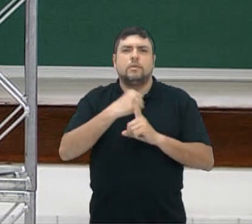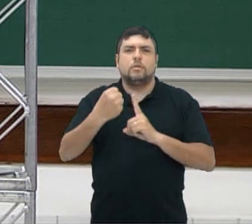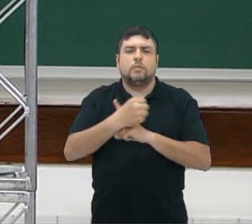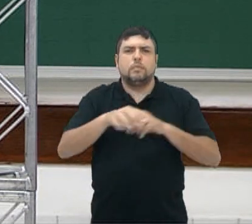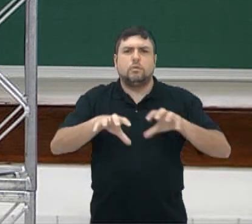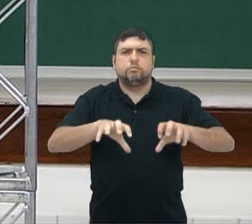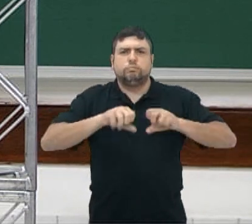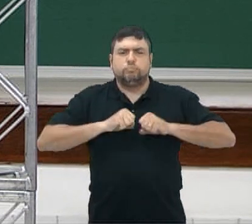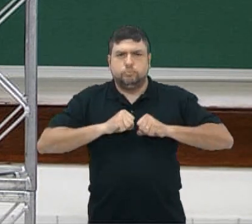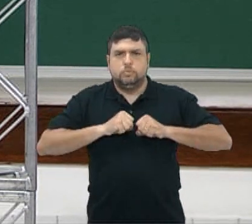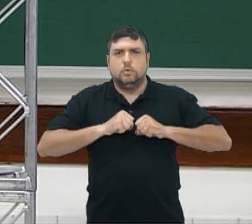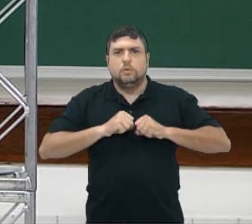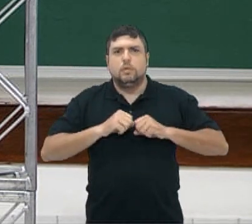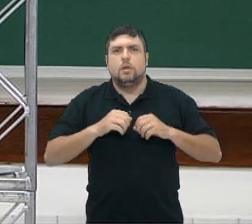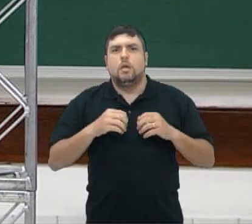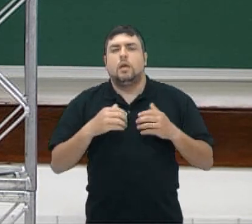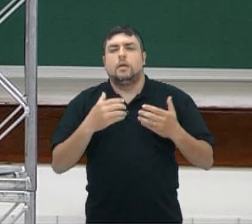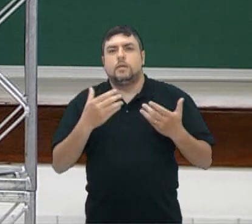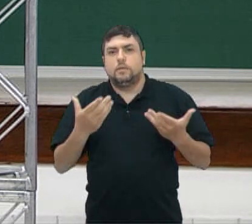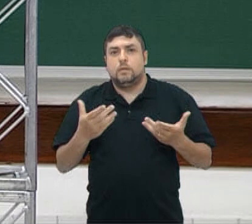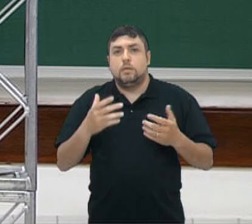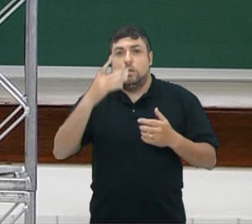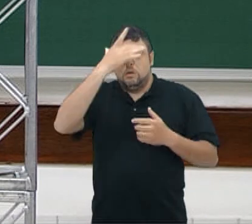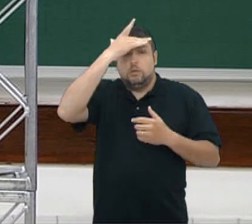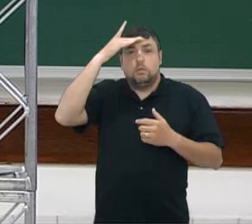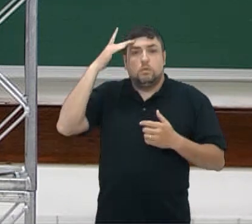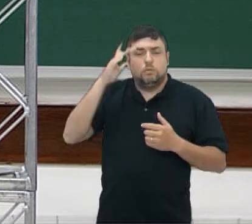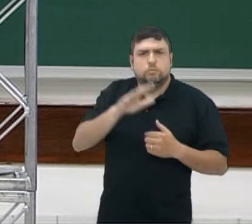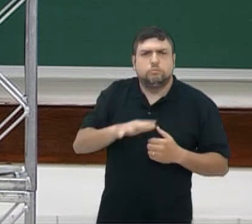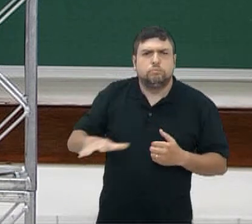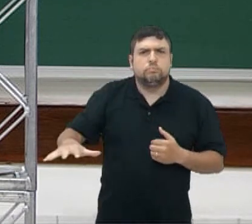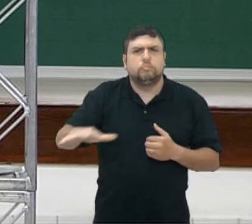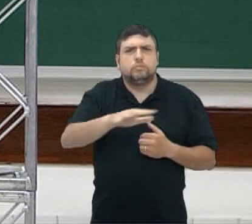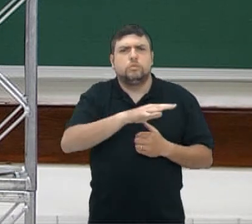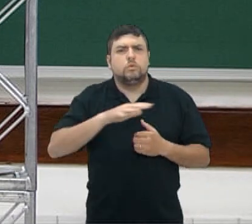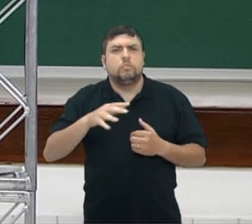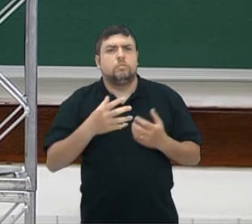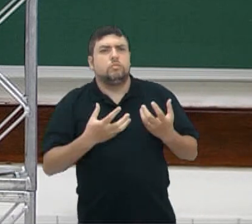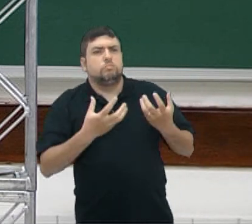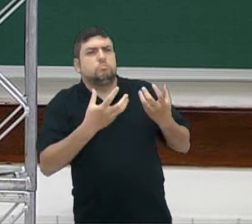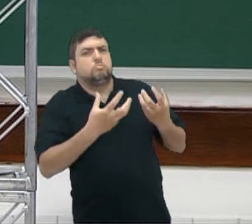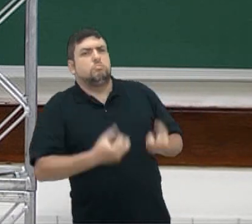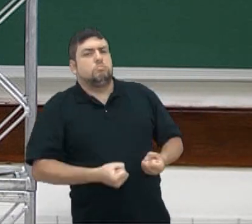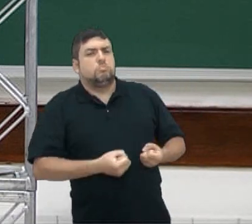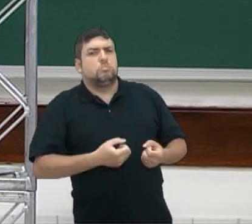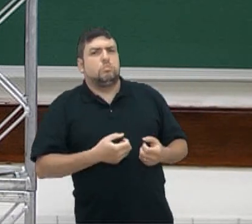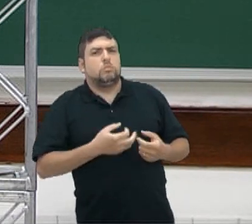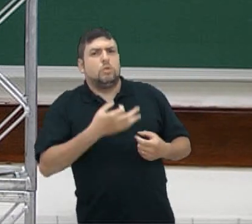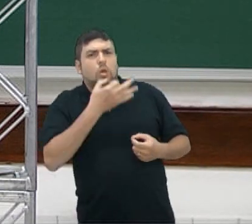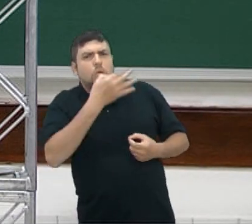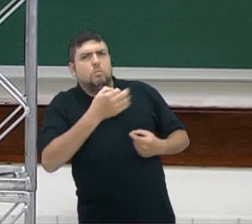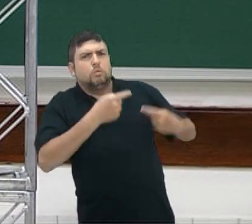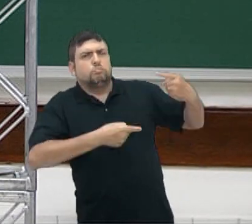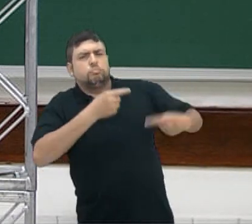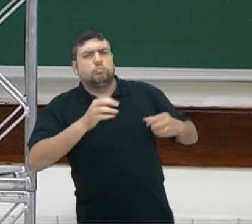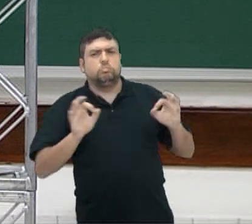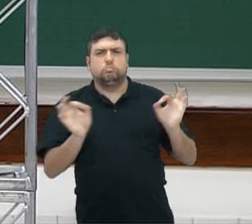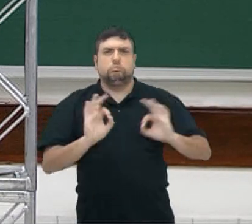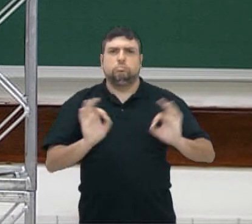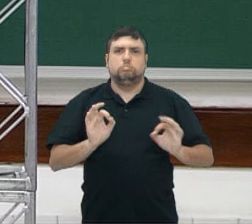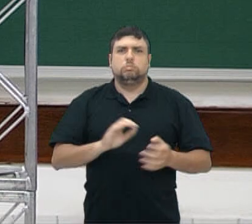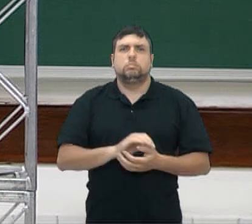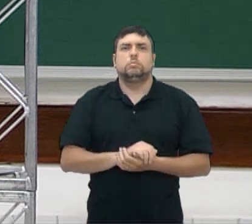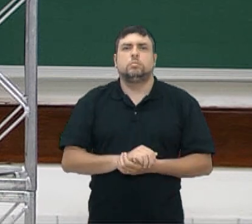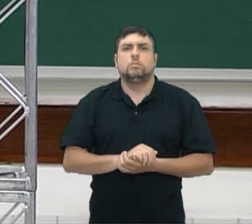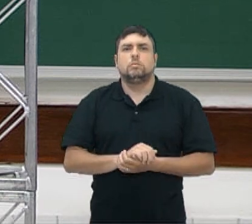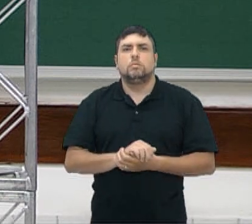pelaquela cultura, então as pessoas tomam aquilo como uma verdade e não questionam. O argumento de